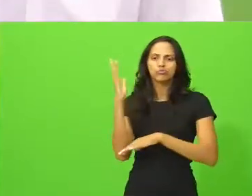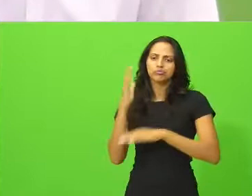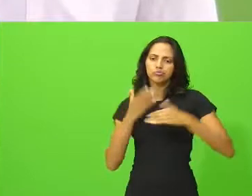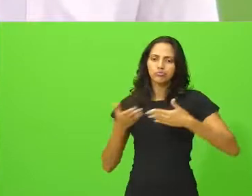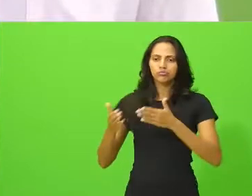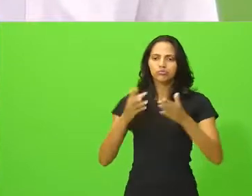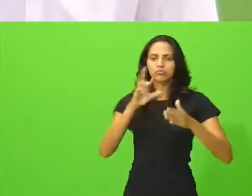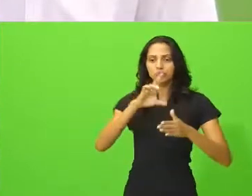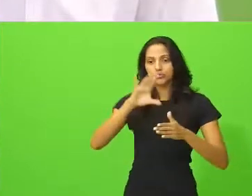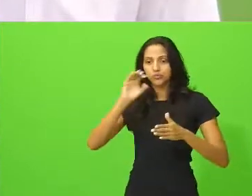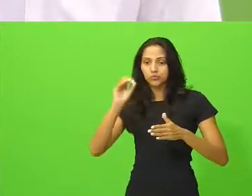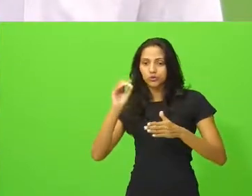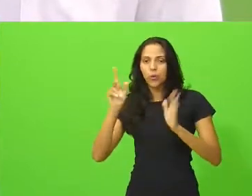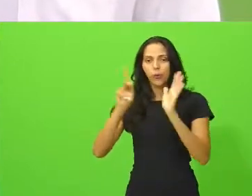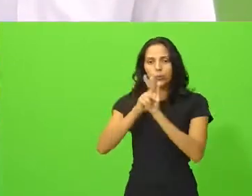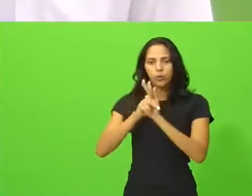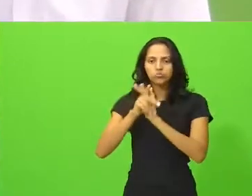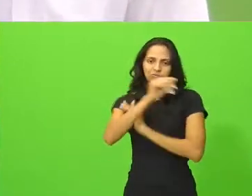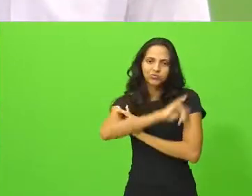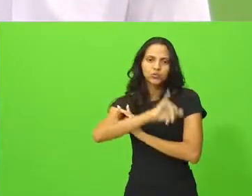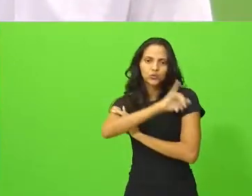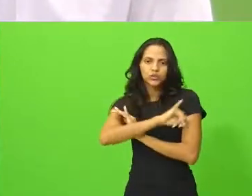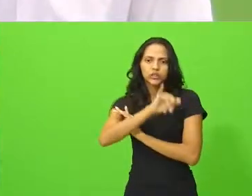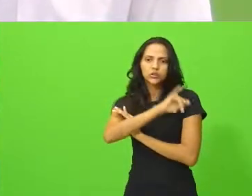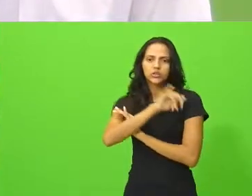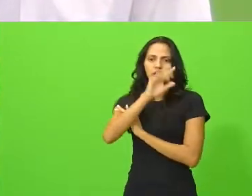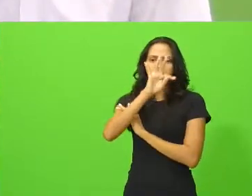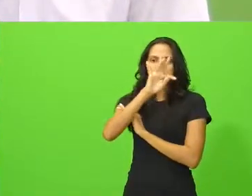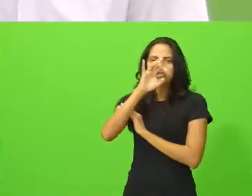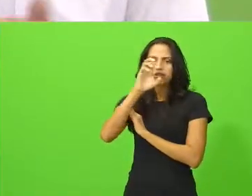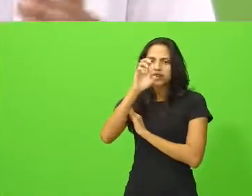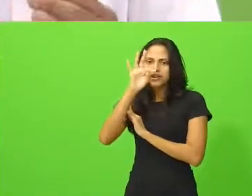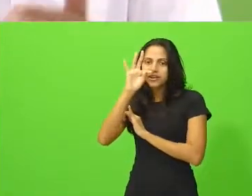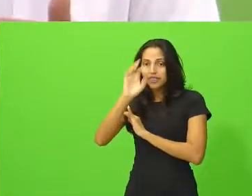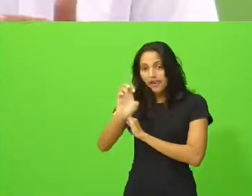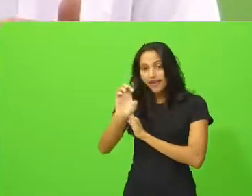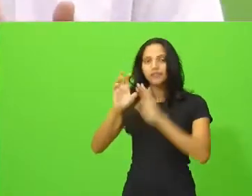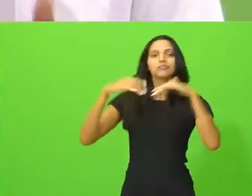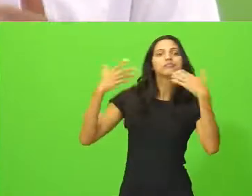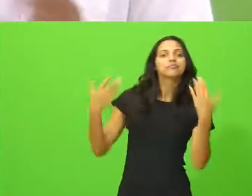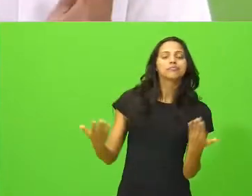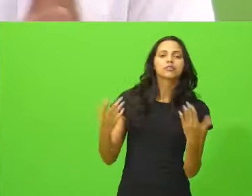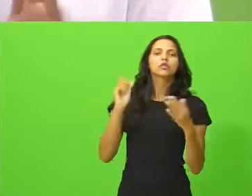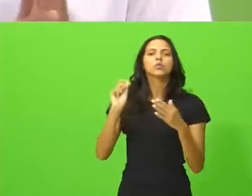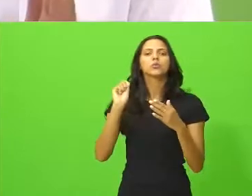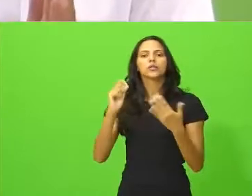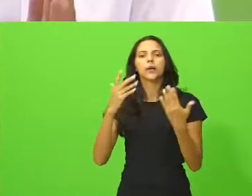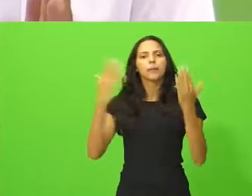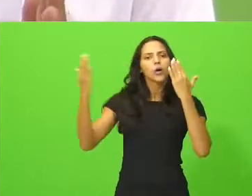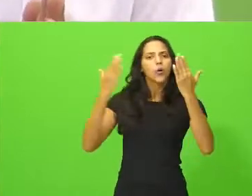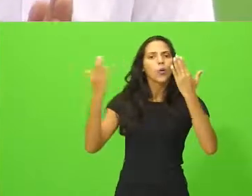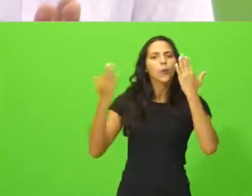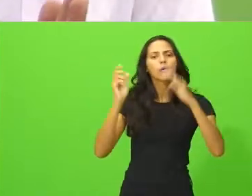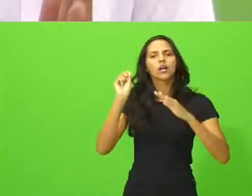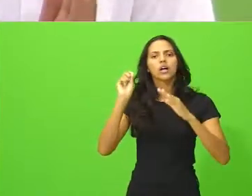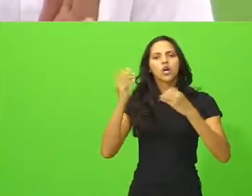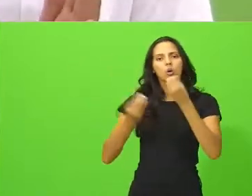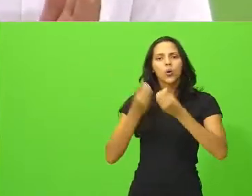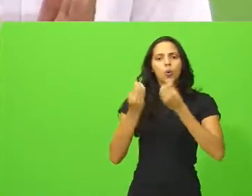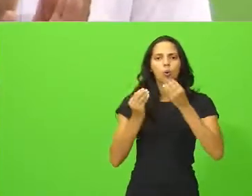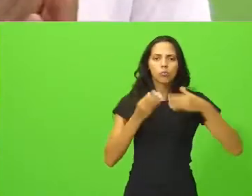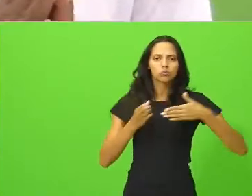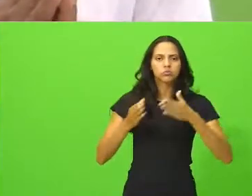rio Tietê, foi o motivo dessa matéria, né? Essa reportagem foi bem interessante, inclusive fazendo uma comparação com o